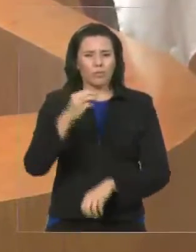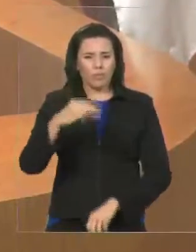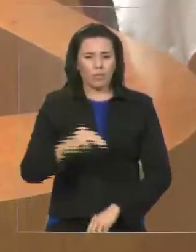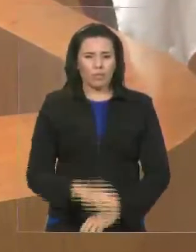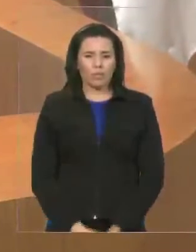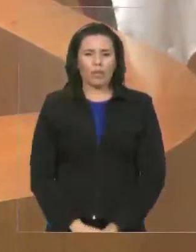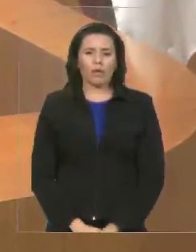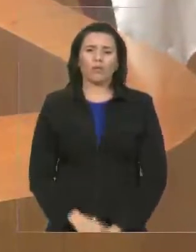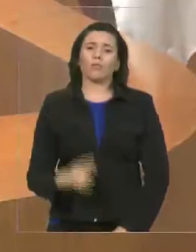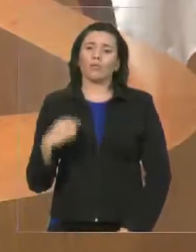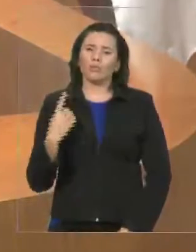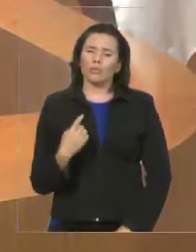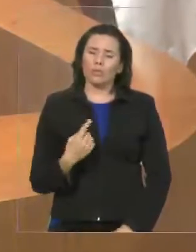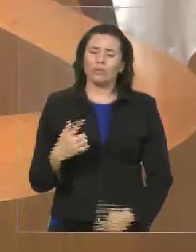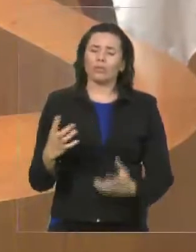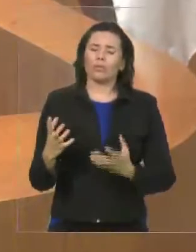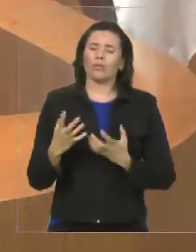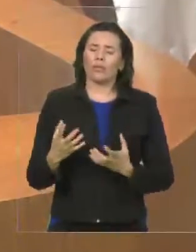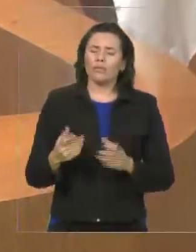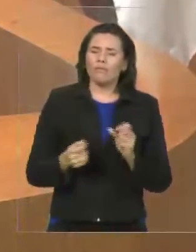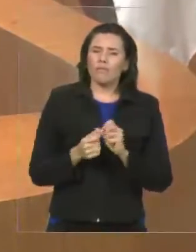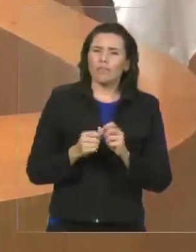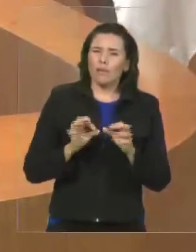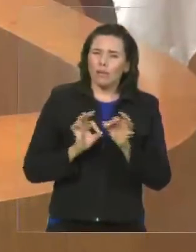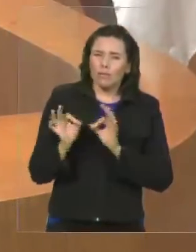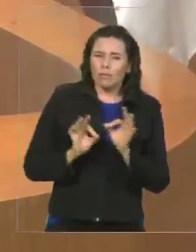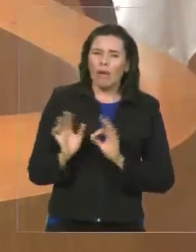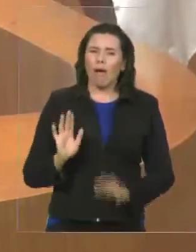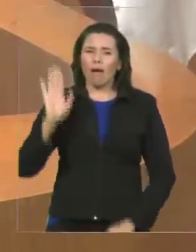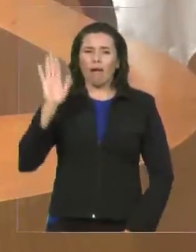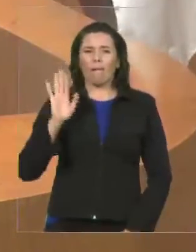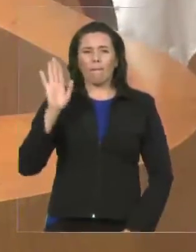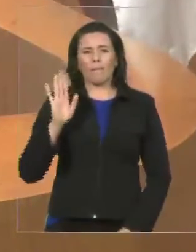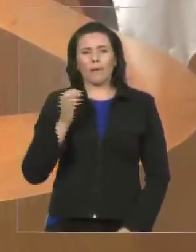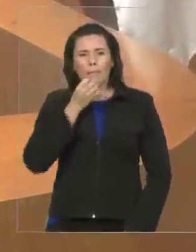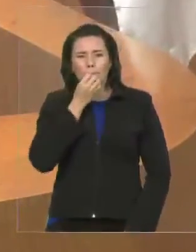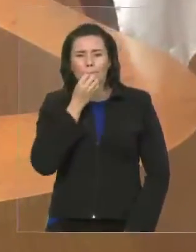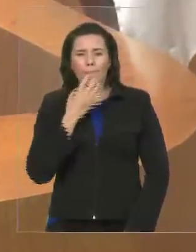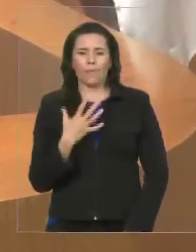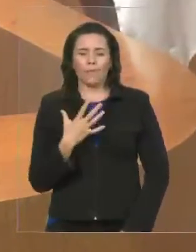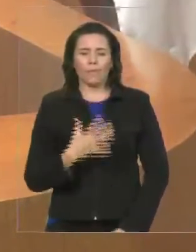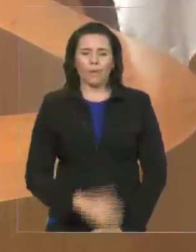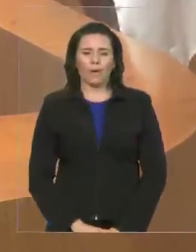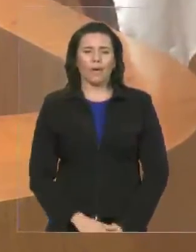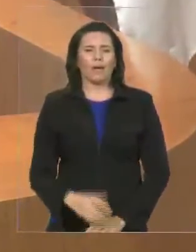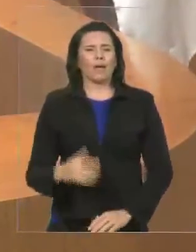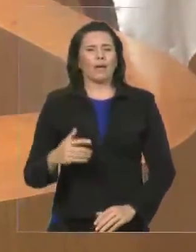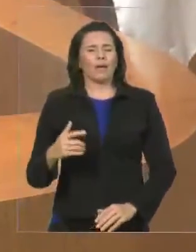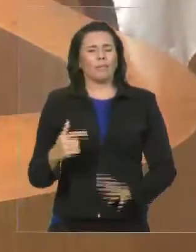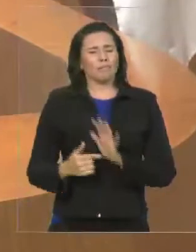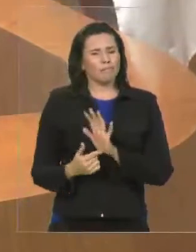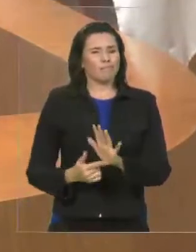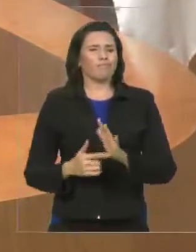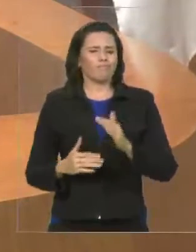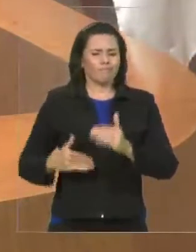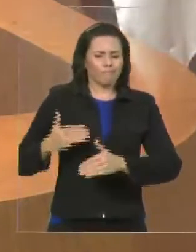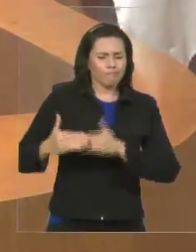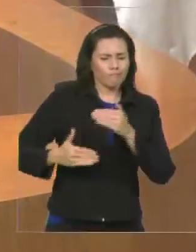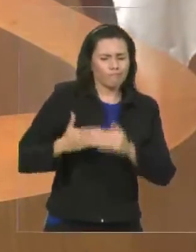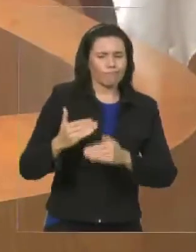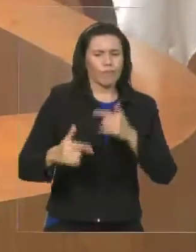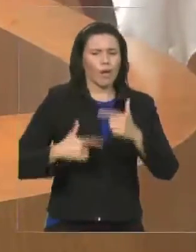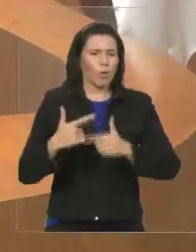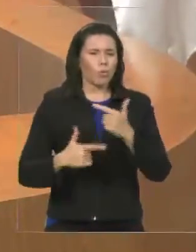partido vem trabalhando ao longo dos anos, mas também aproveito para destacar as outras chapas que foram